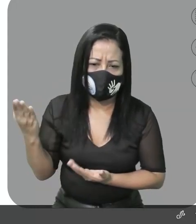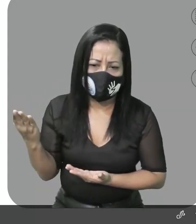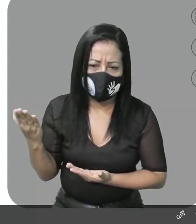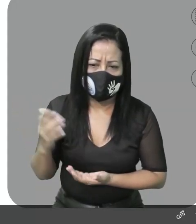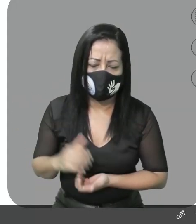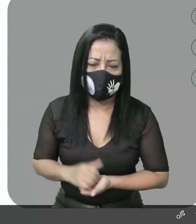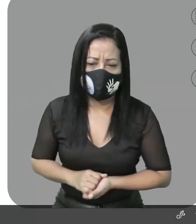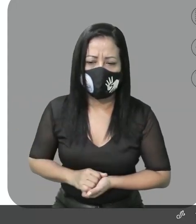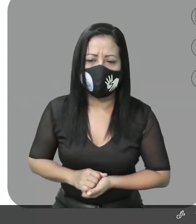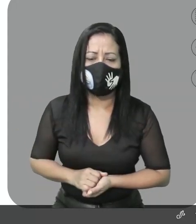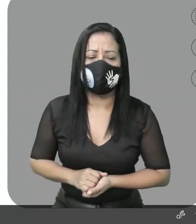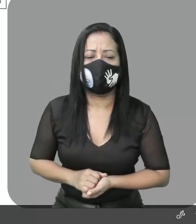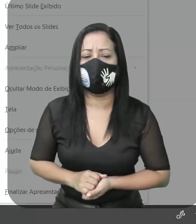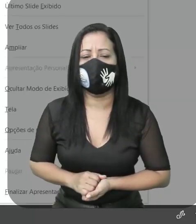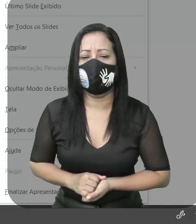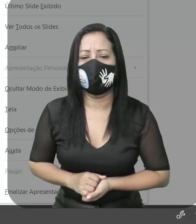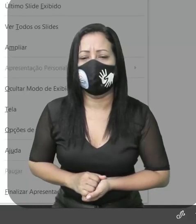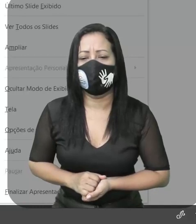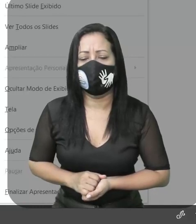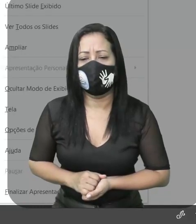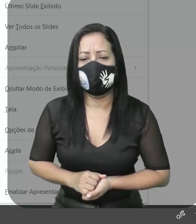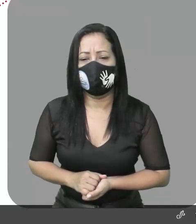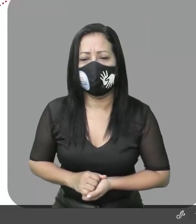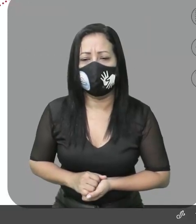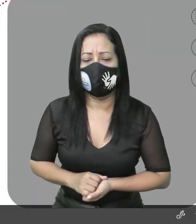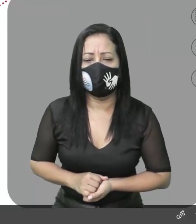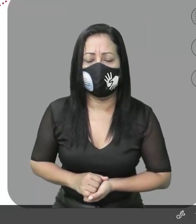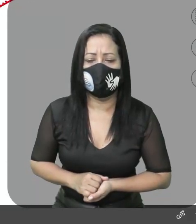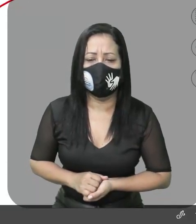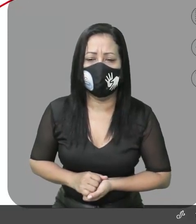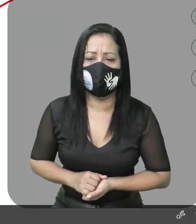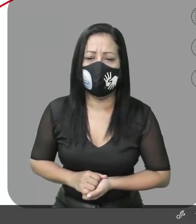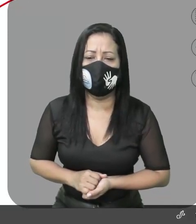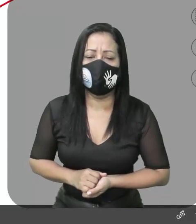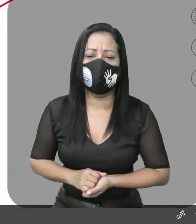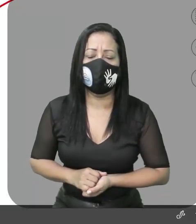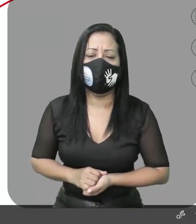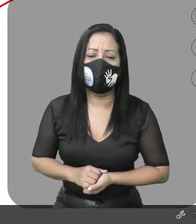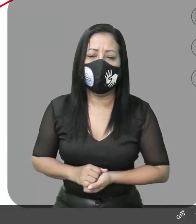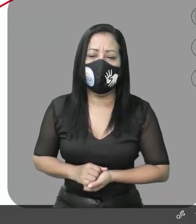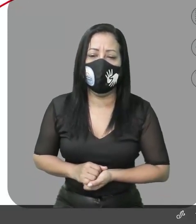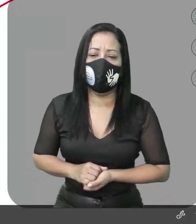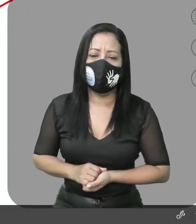possuíam princípios religiosos antagônicos, ou seja, contrários,